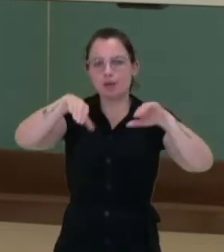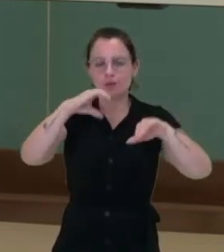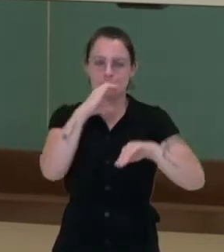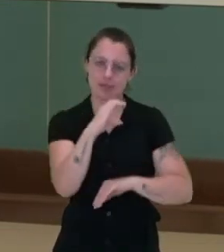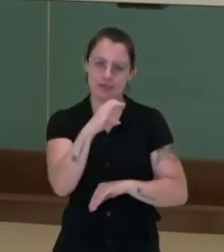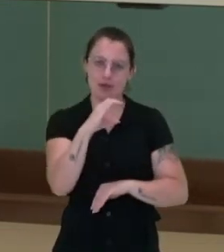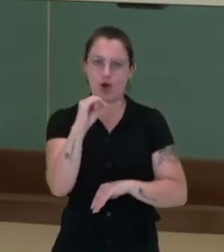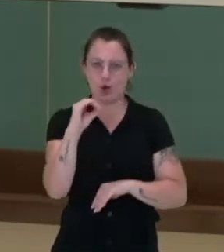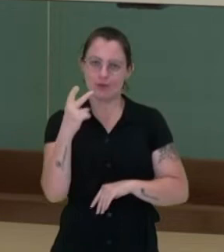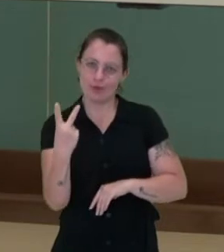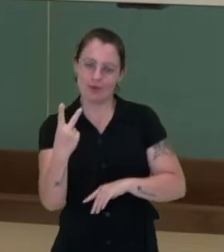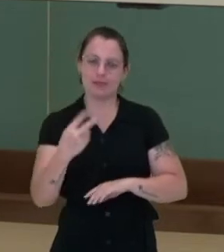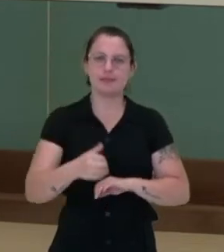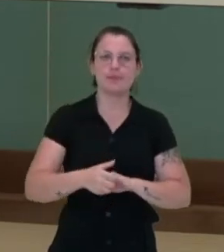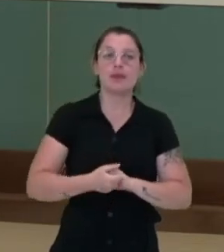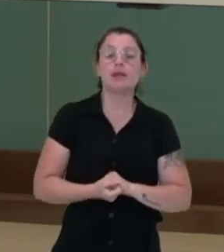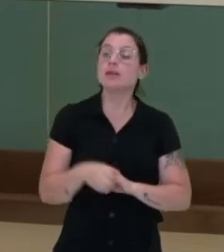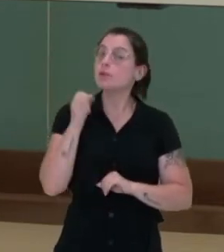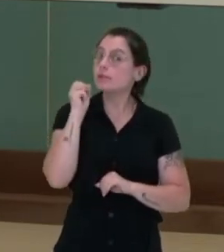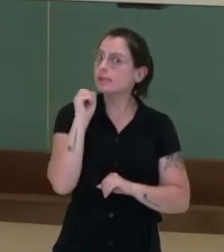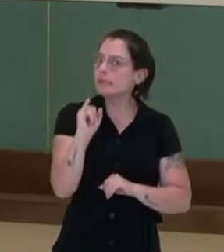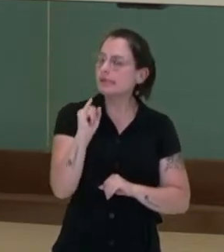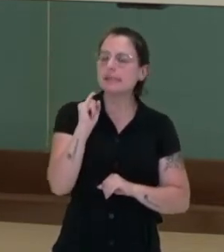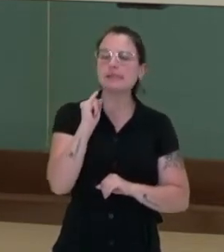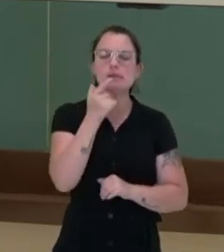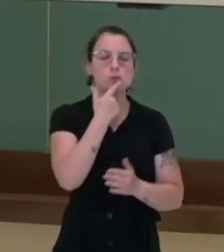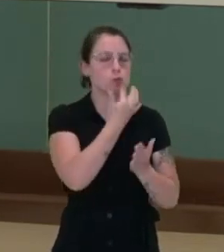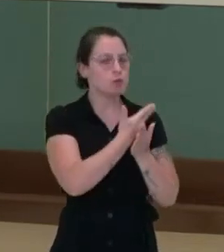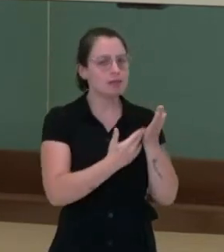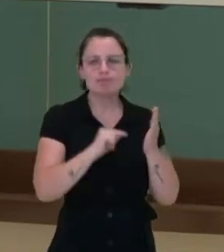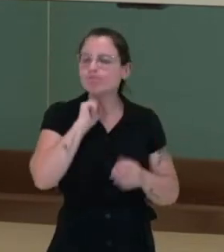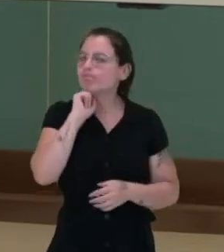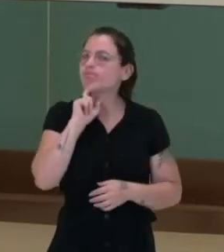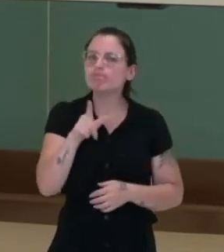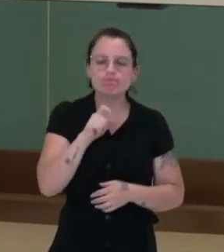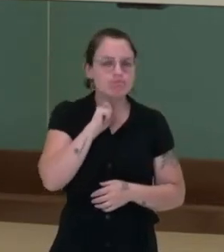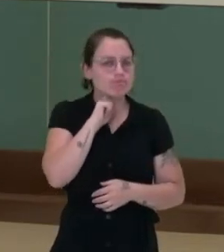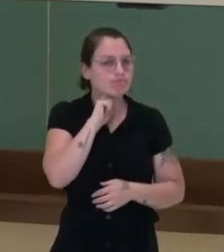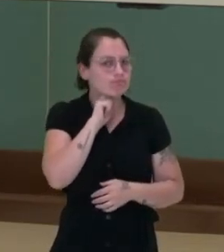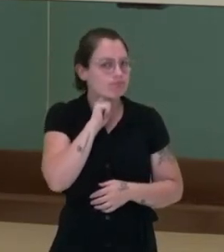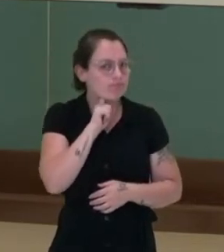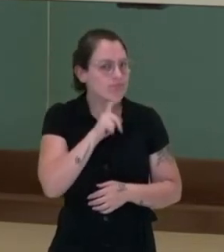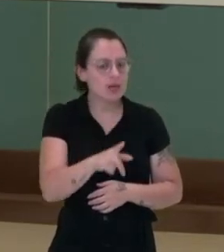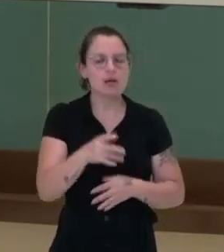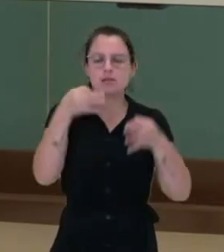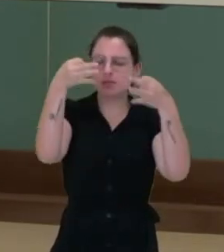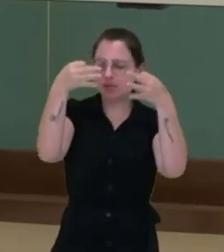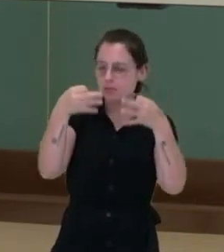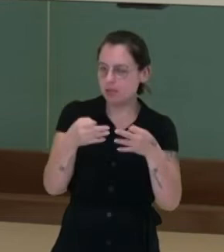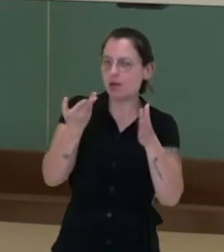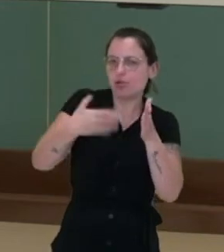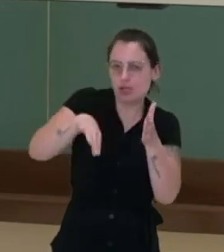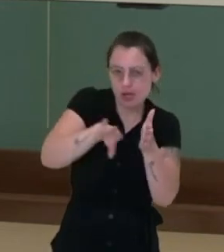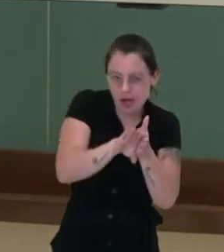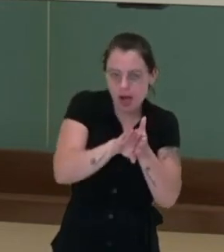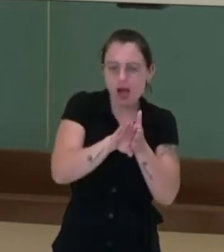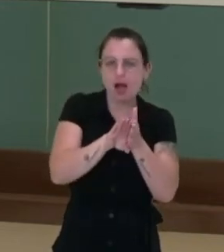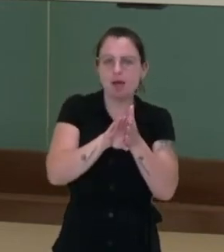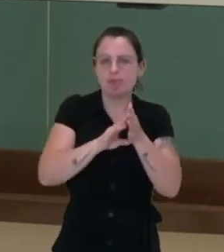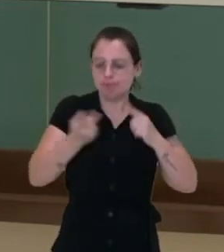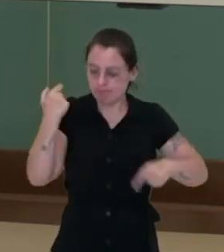Então, quando o sangue não consegue chegar aos destinos, a todas as partes